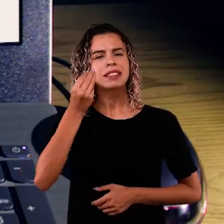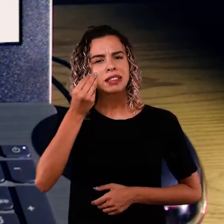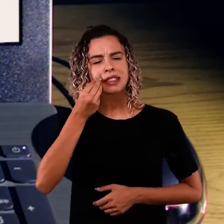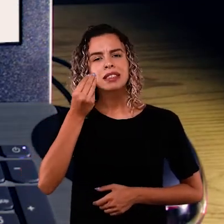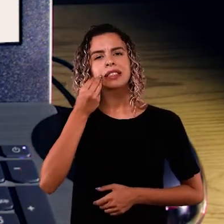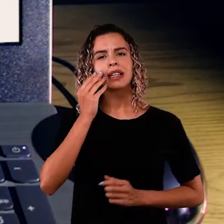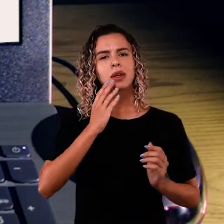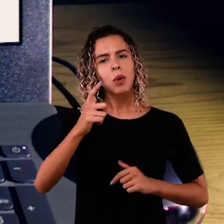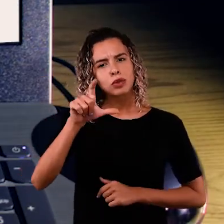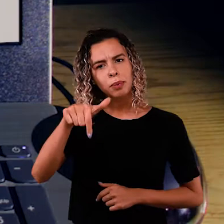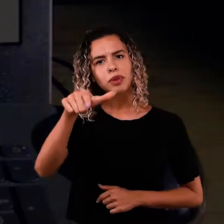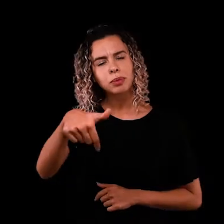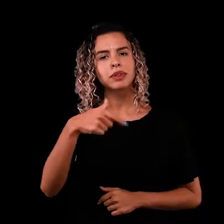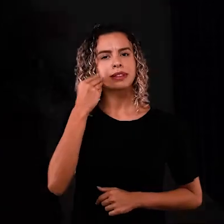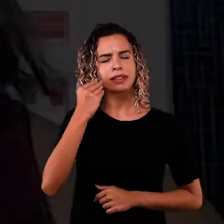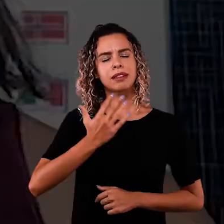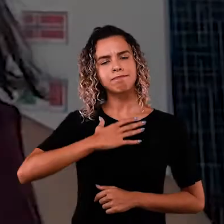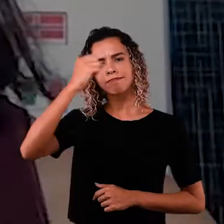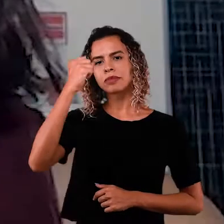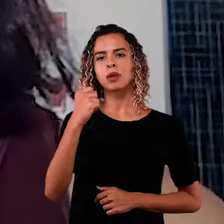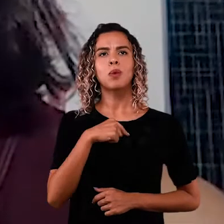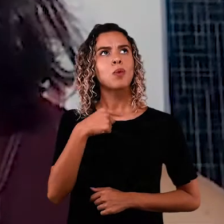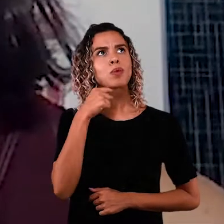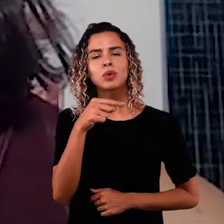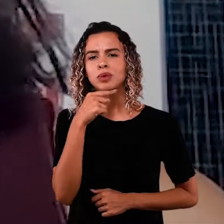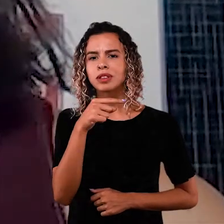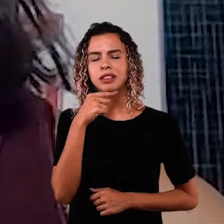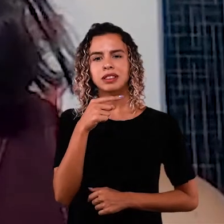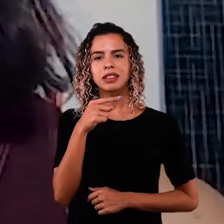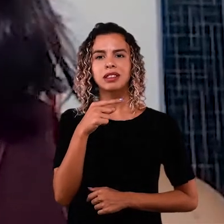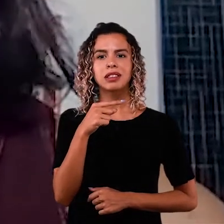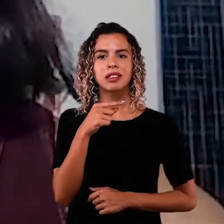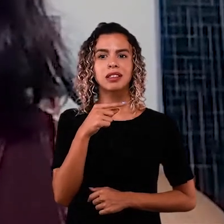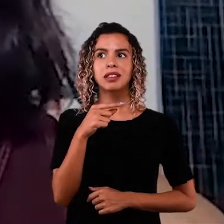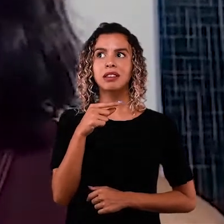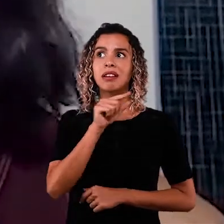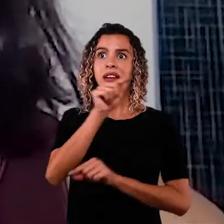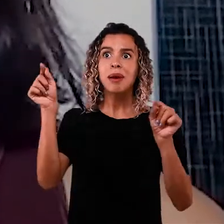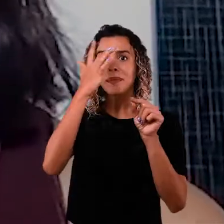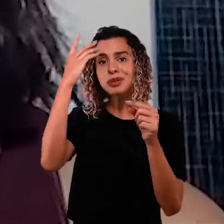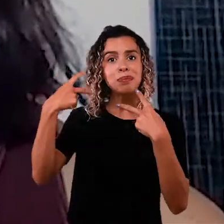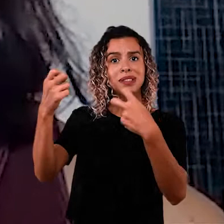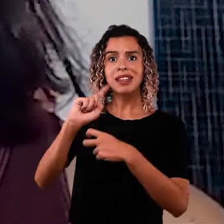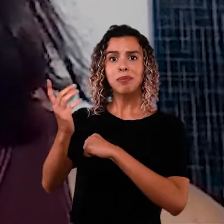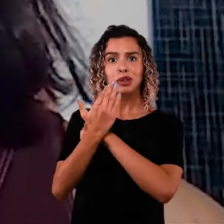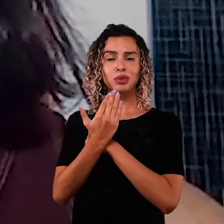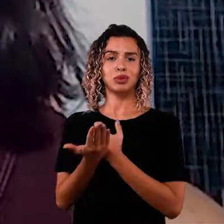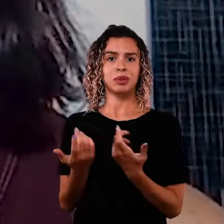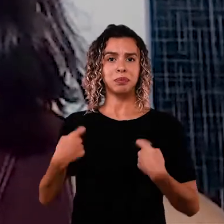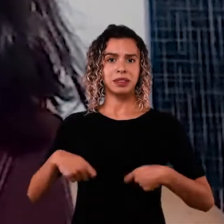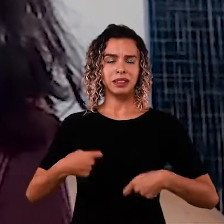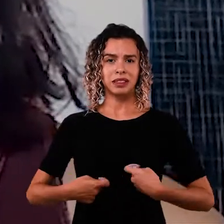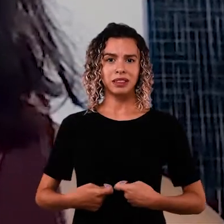na população em geral, segundo o estudo de 2015. Não conseguia que ninguém percebesse que eu precisava de ajuda, eu não conseguia fazer